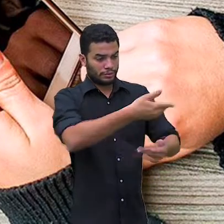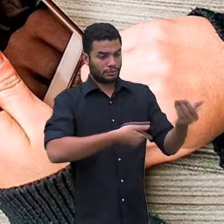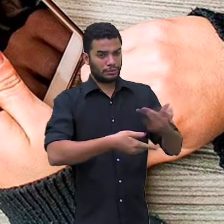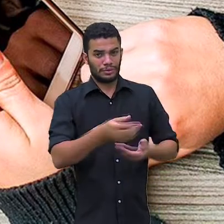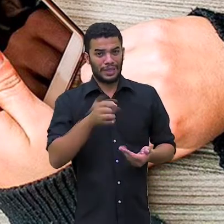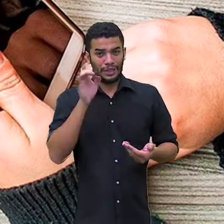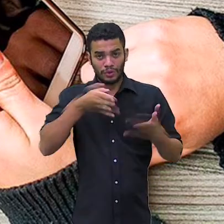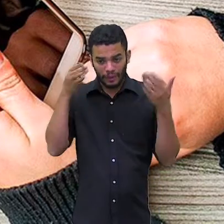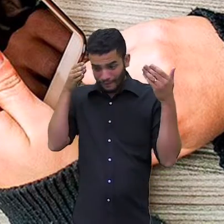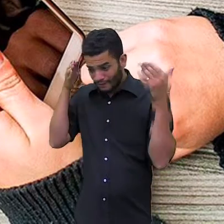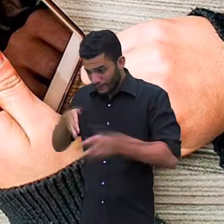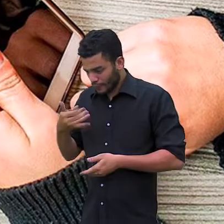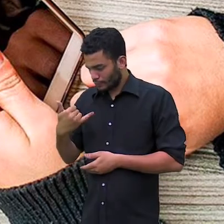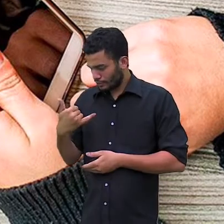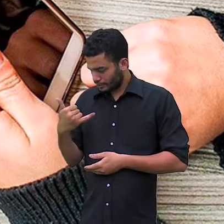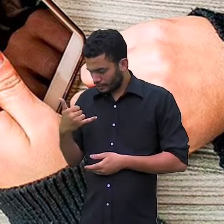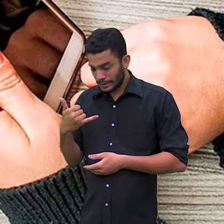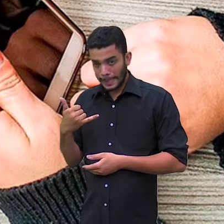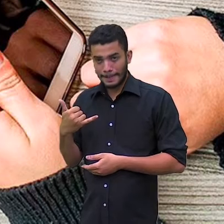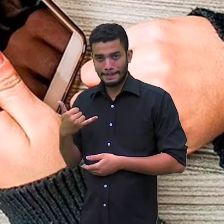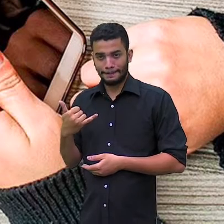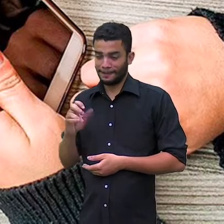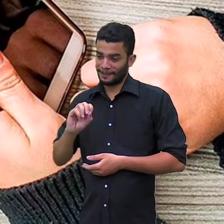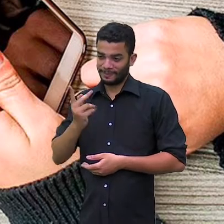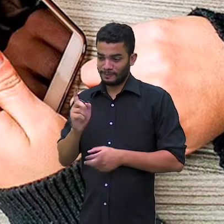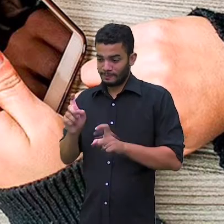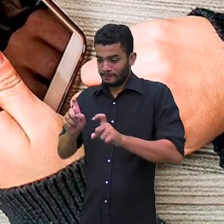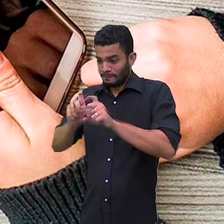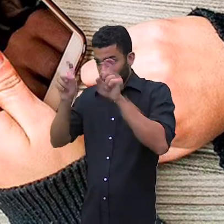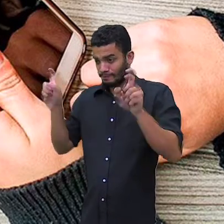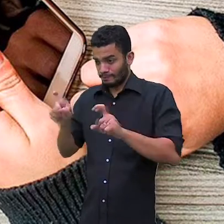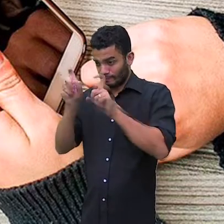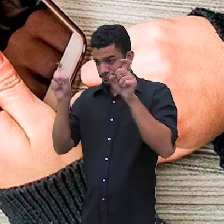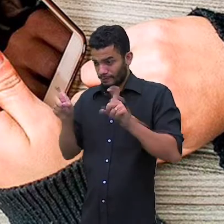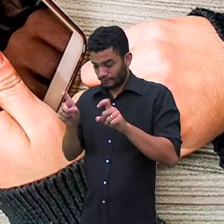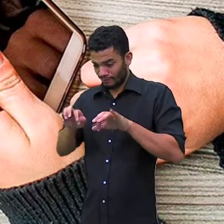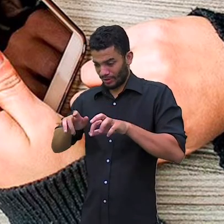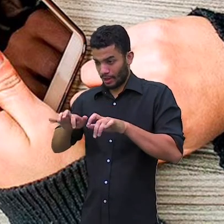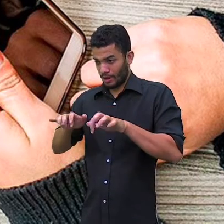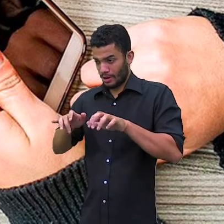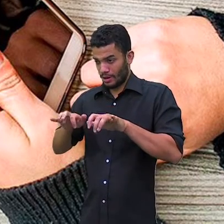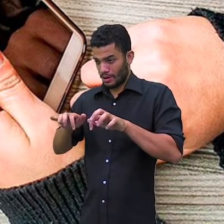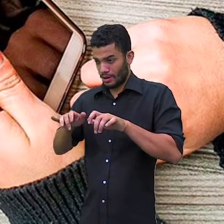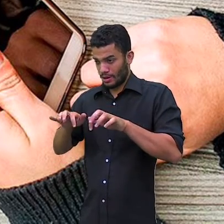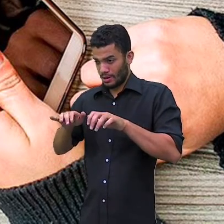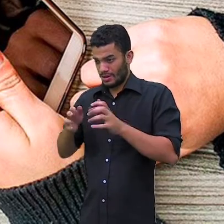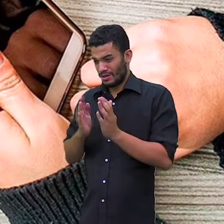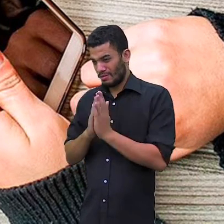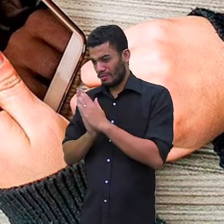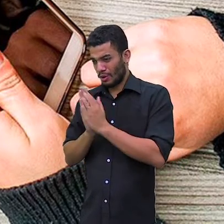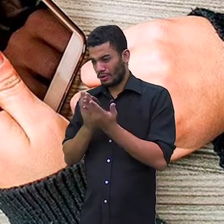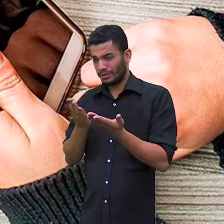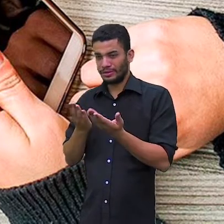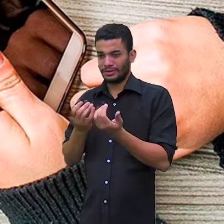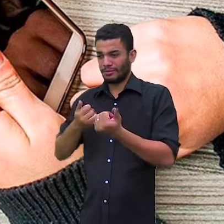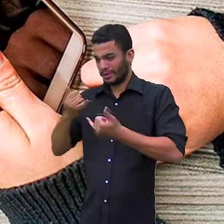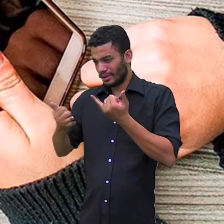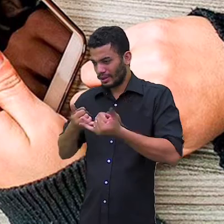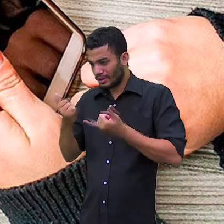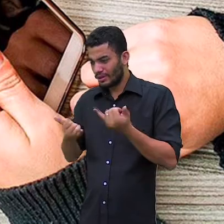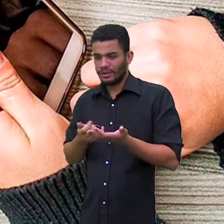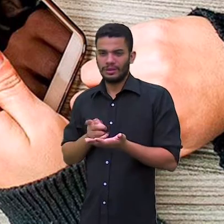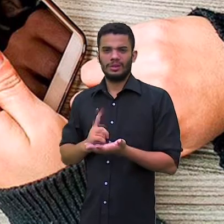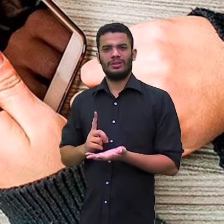ao computador ou no celular, em jogos que poderiam ser utilizados para uma leitura de